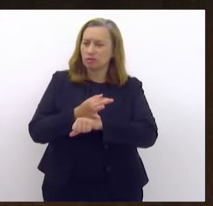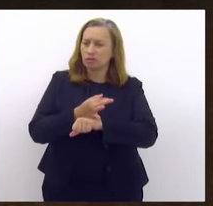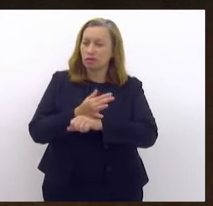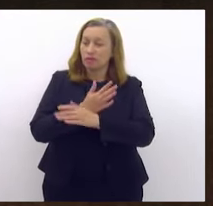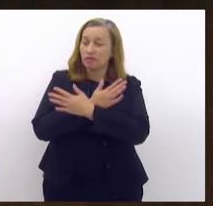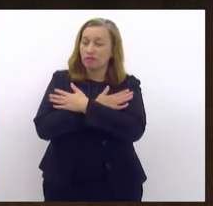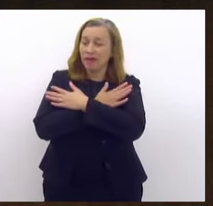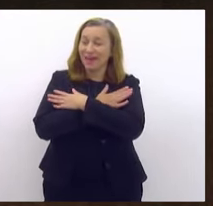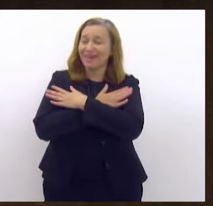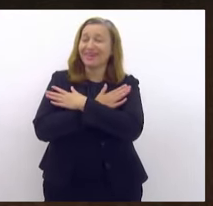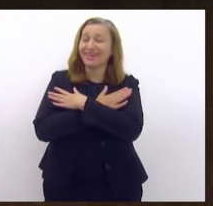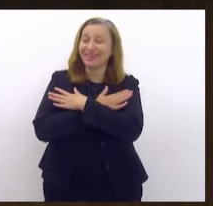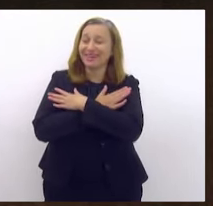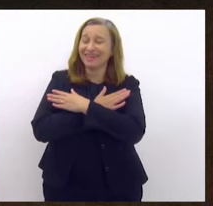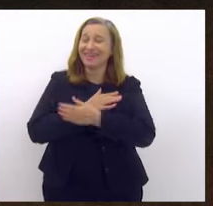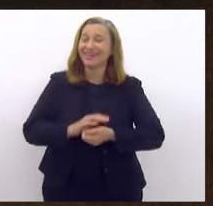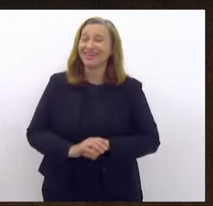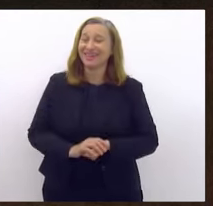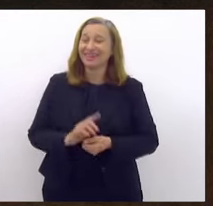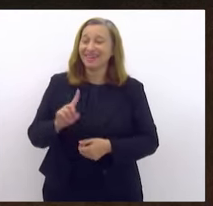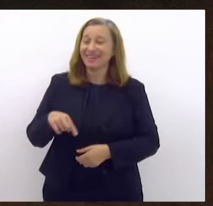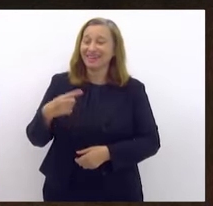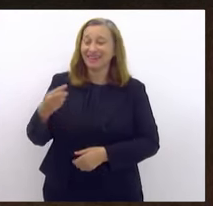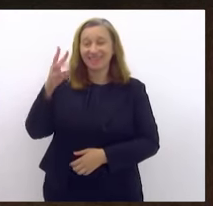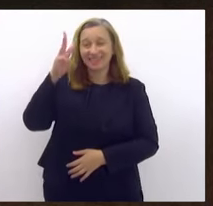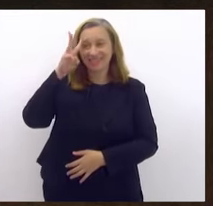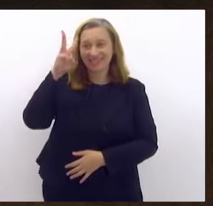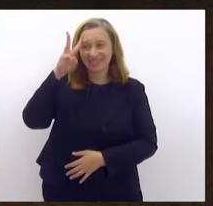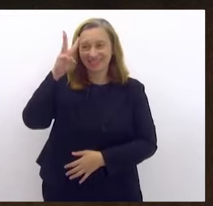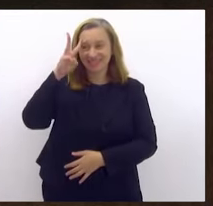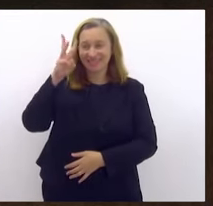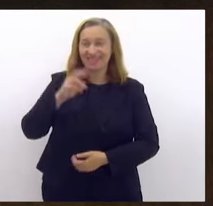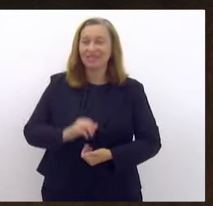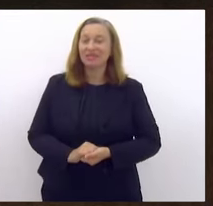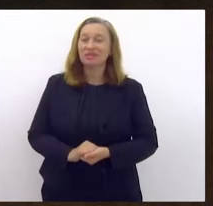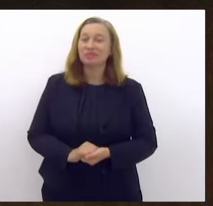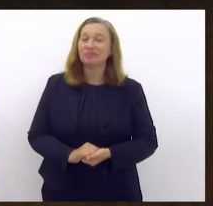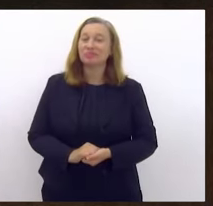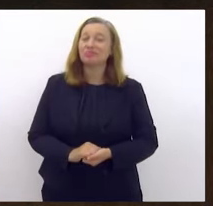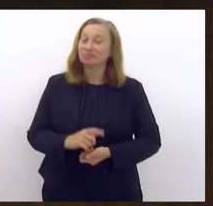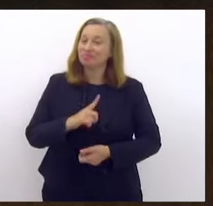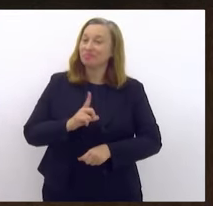prazo para pelo menos até a próxima terça-feira, e